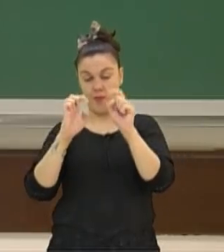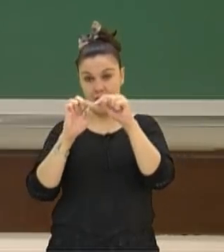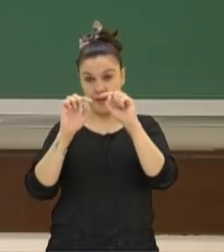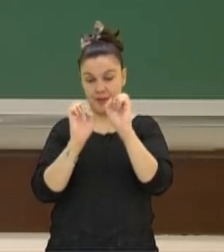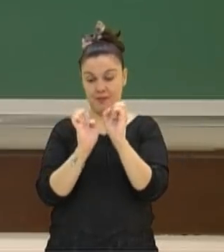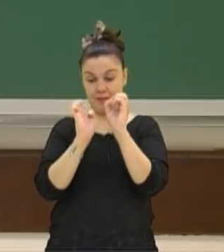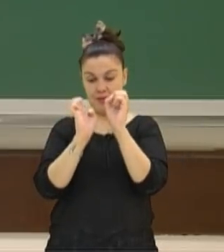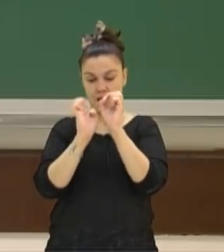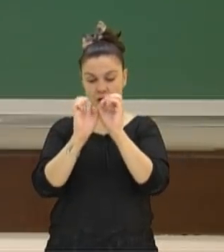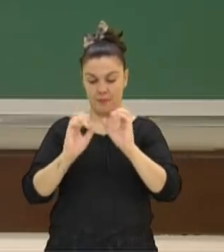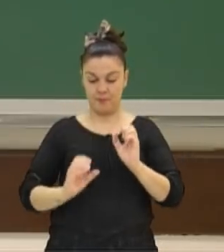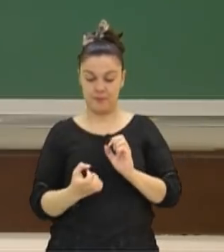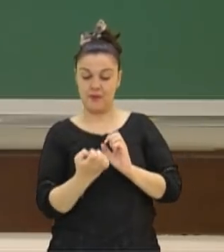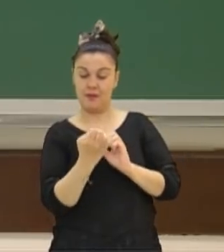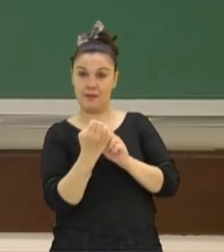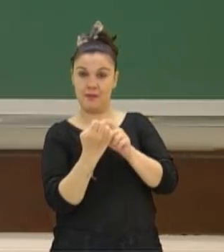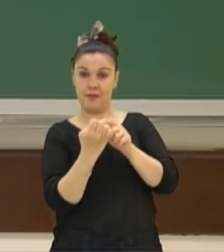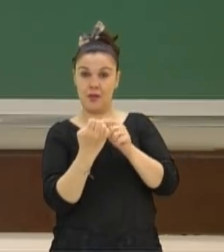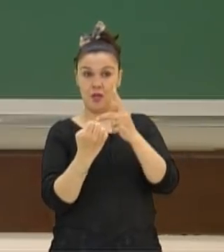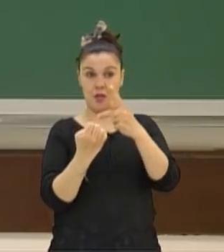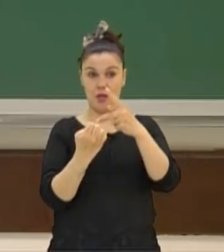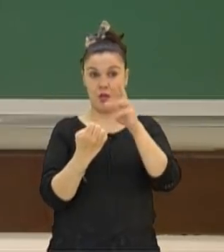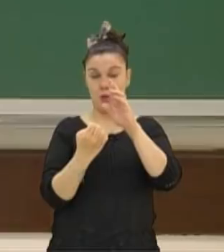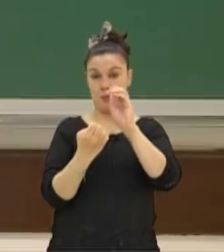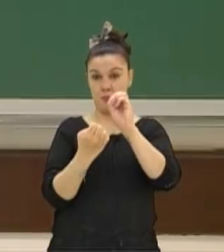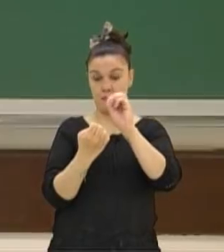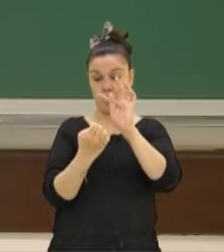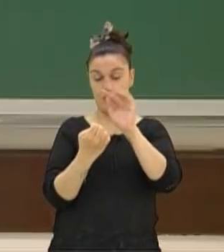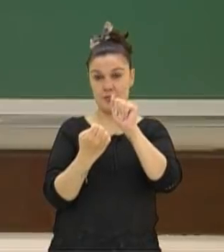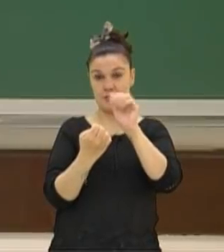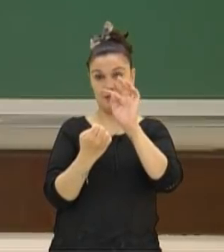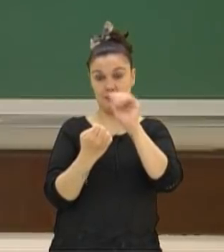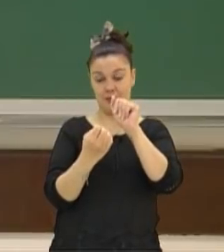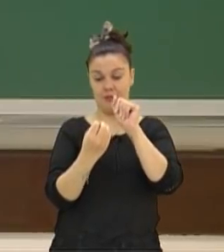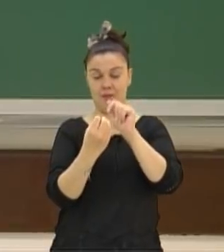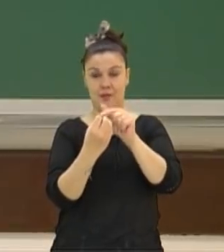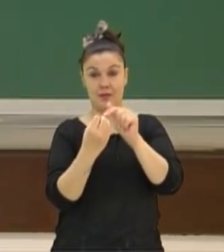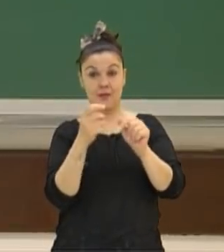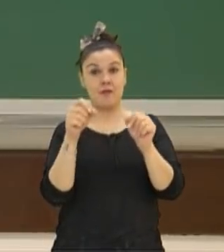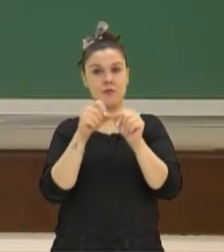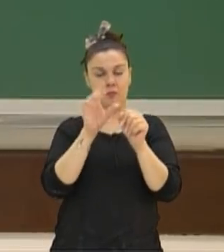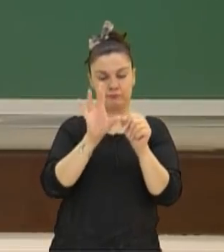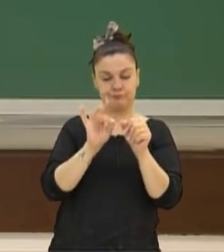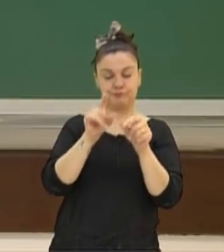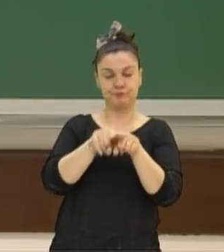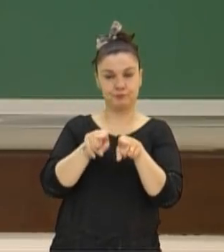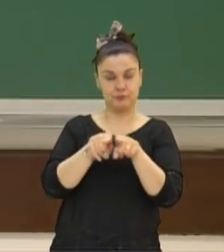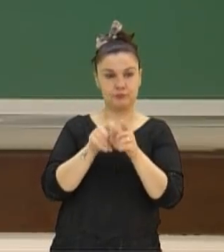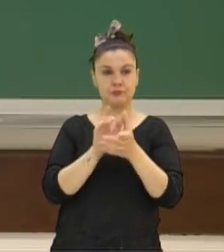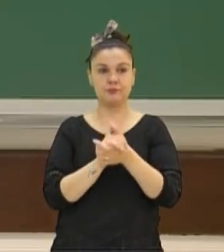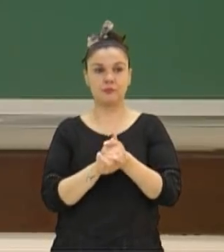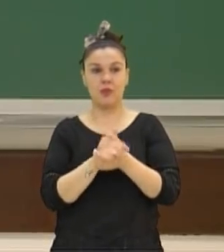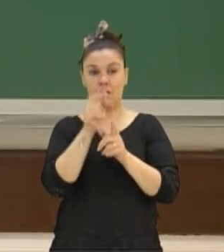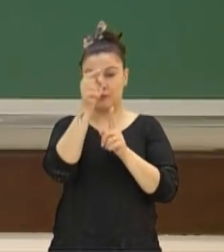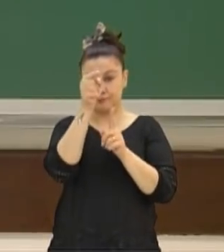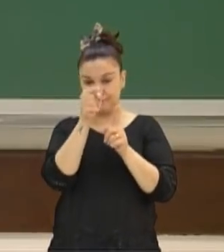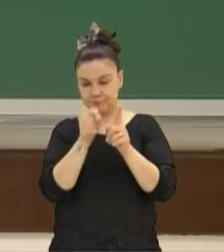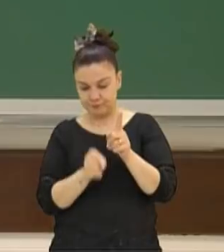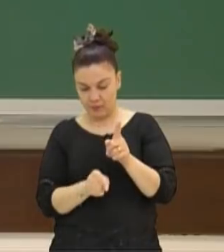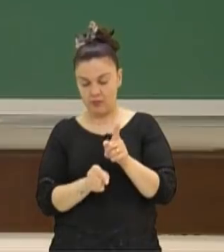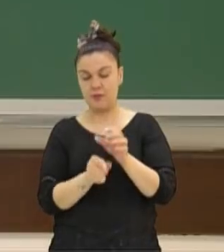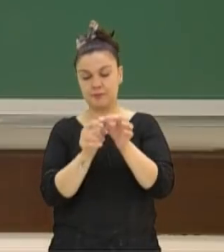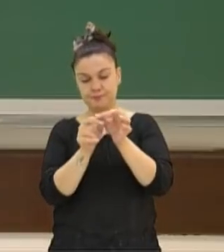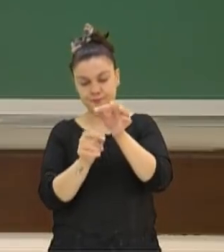líquido seminal, a próstata, que é uma glândula que produz lá o líquido prostático, e a uretra,